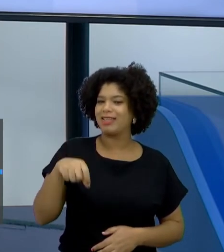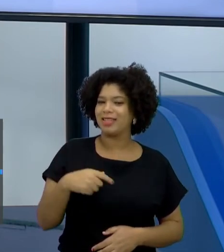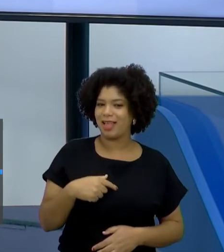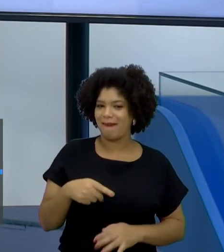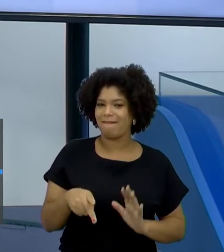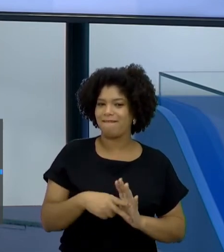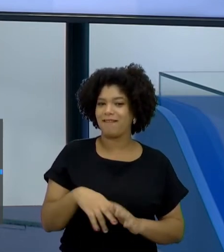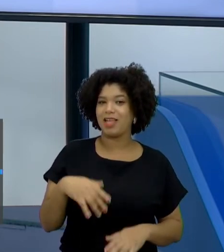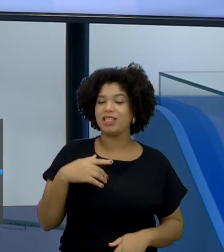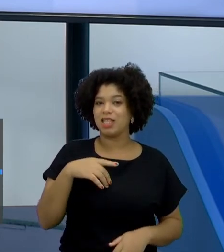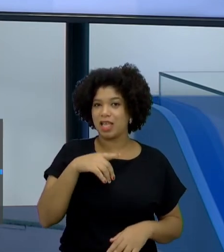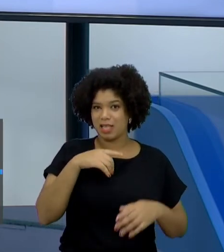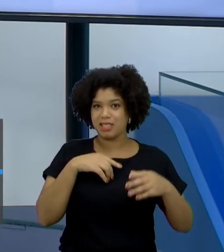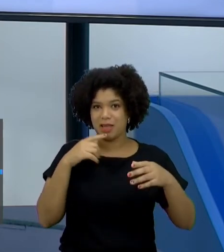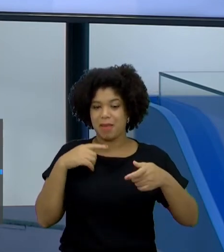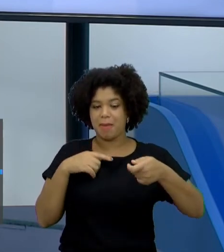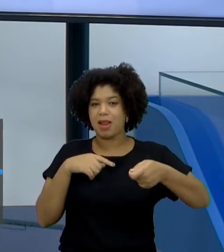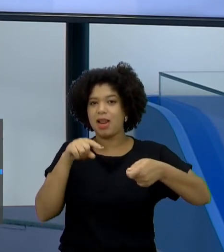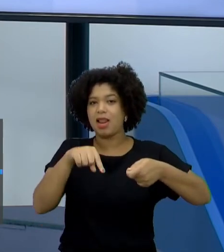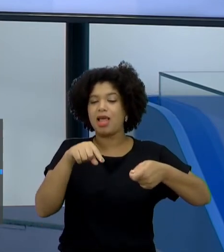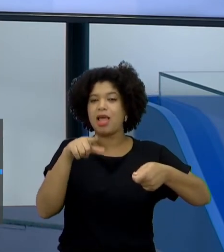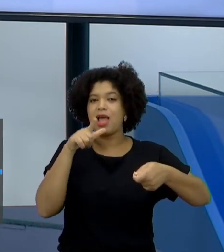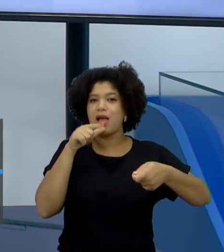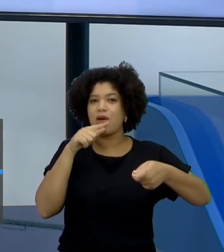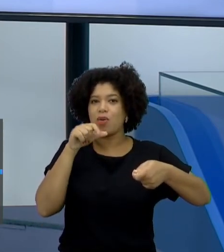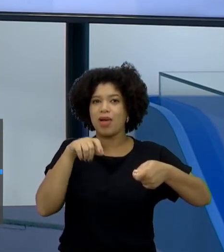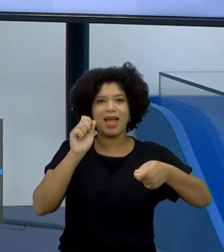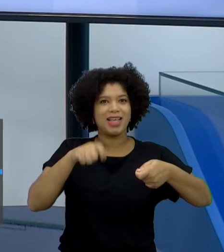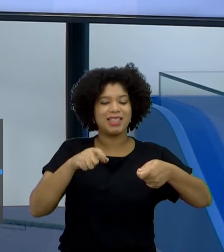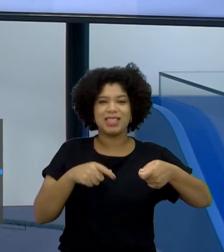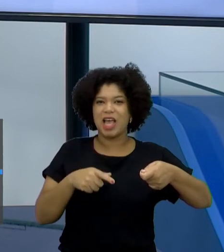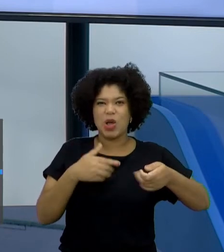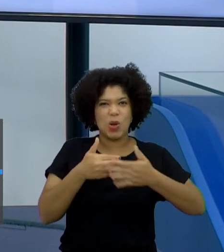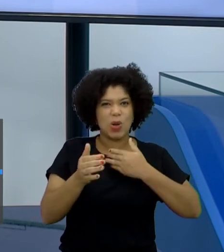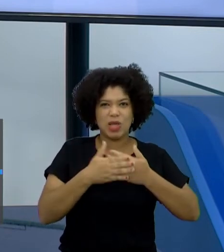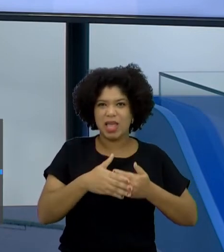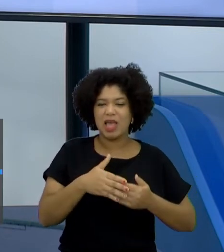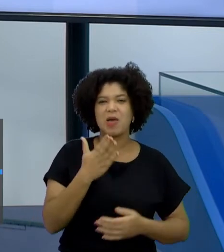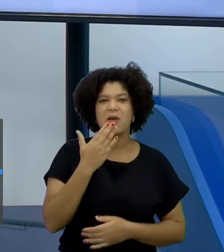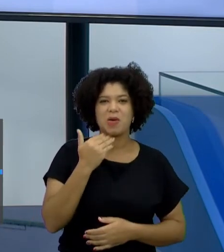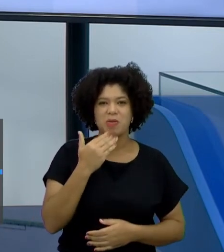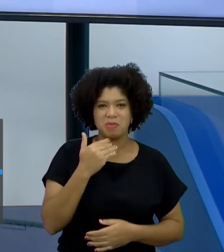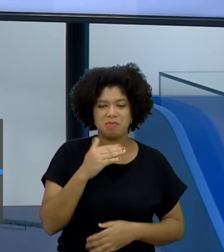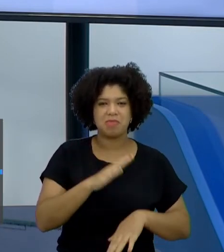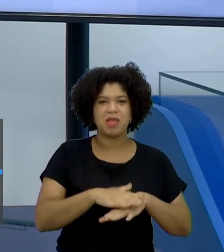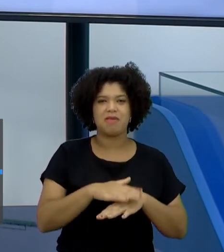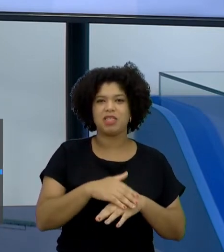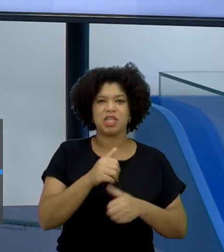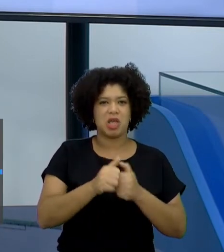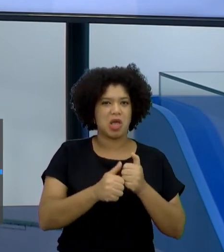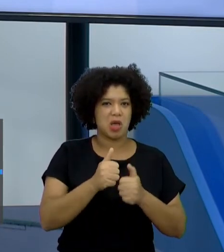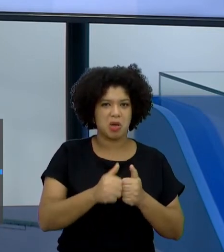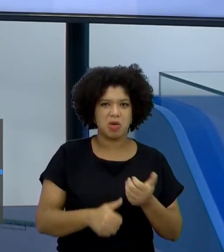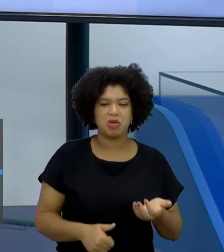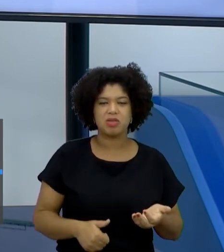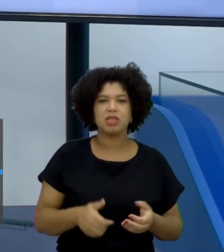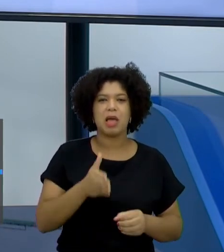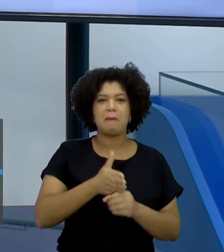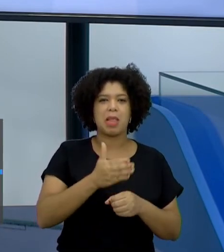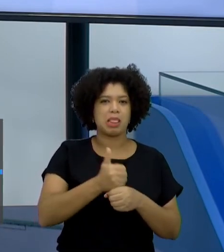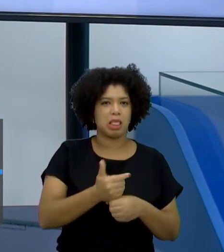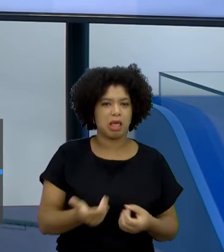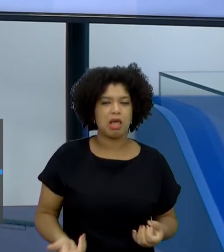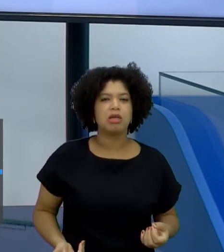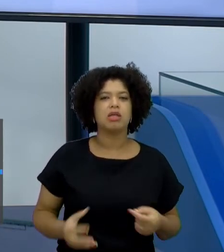vai esquentar muito, vai fazer feijão, vai fazer arroz, vai fazer batata. Dá para ferver a água numa panela